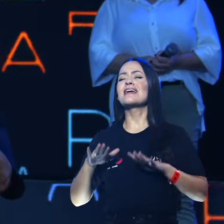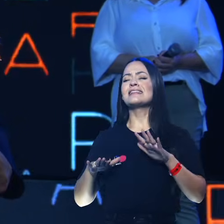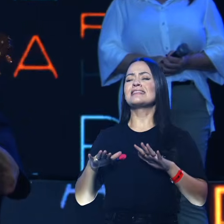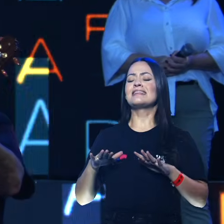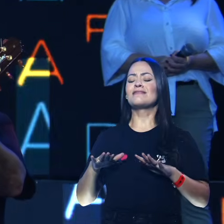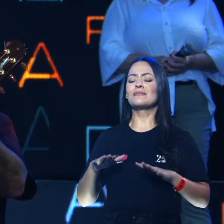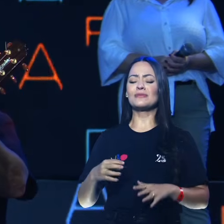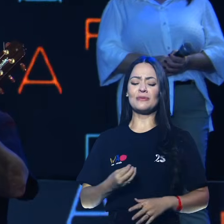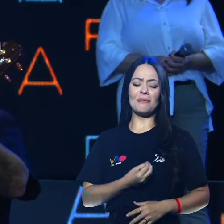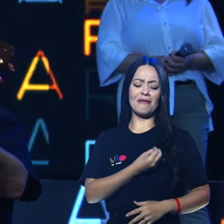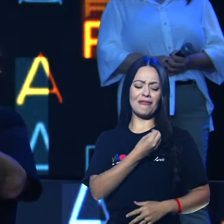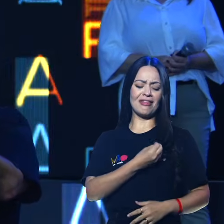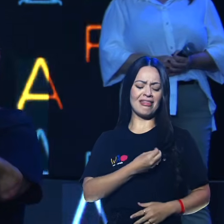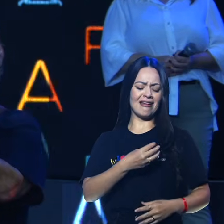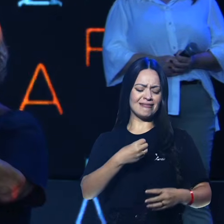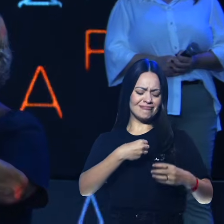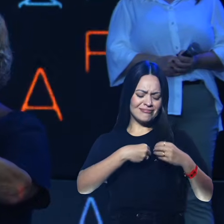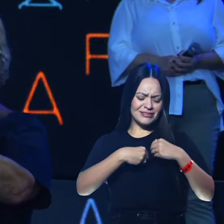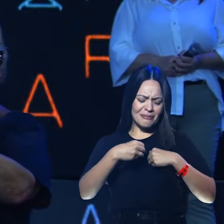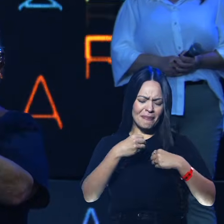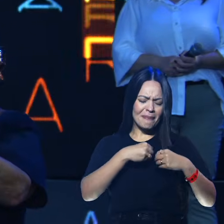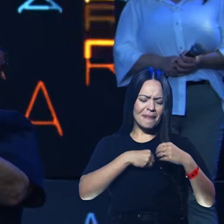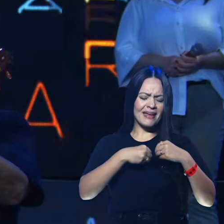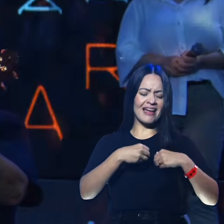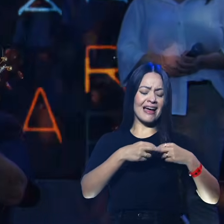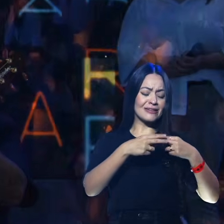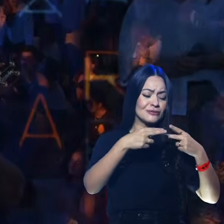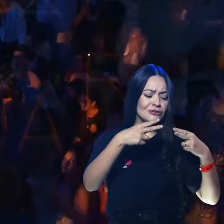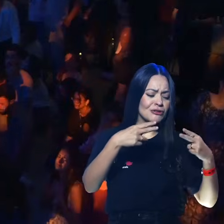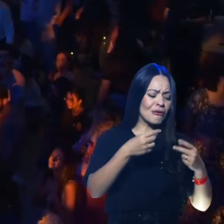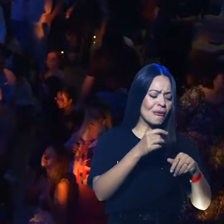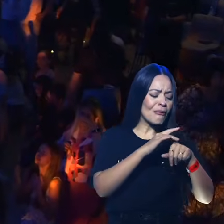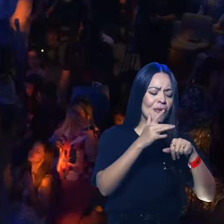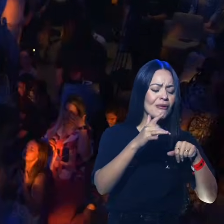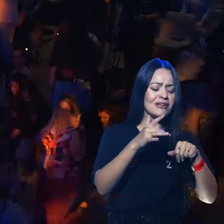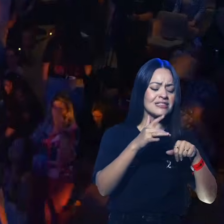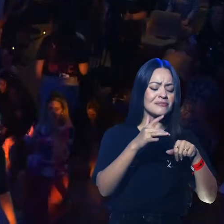lugares de conquista e parece que aquilo não tem sentido nenhum.